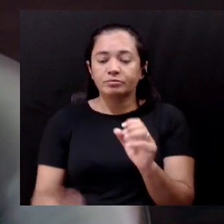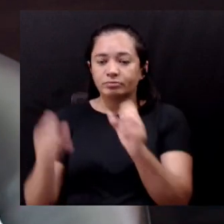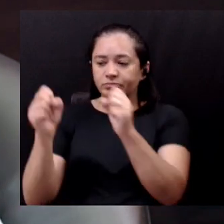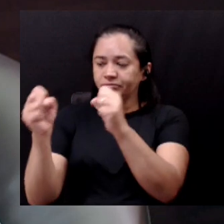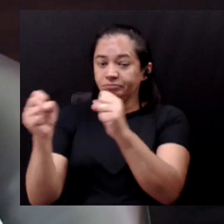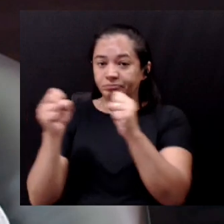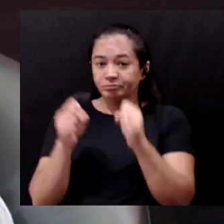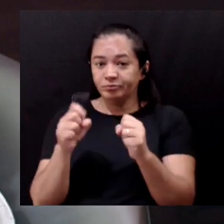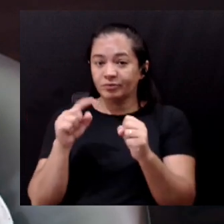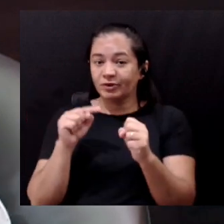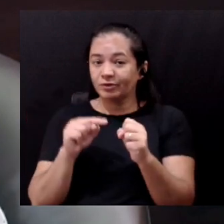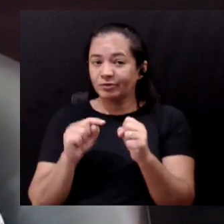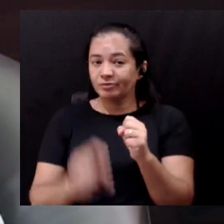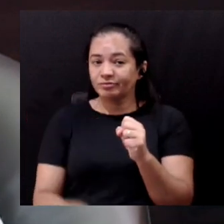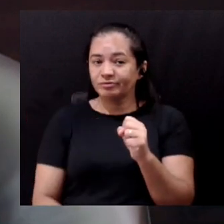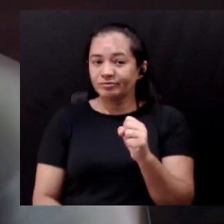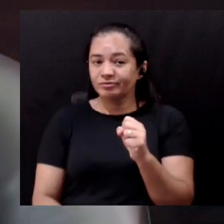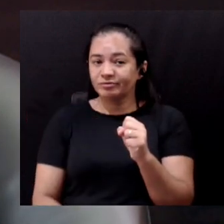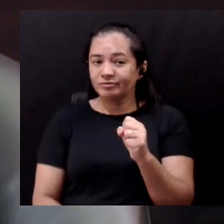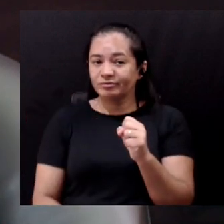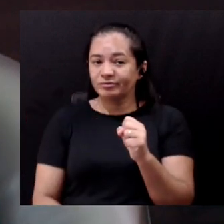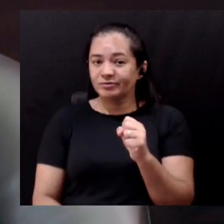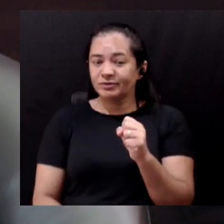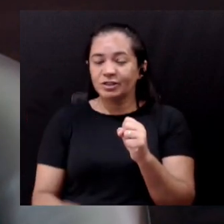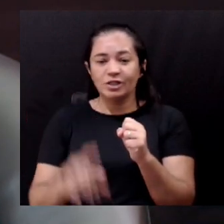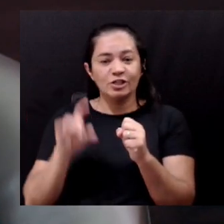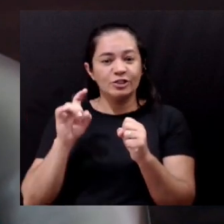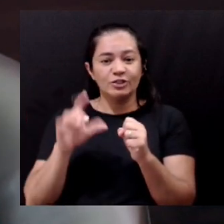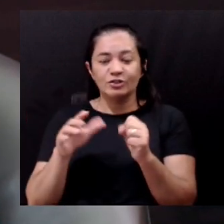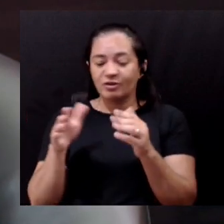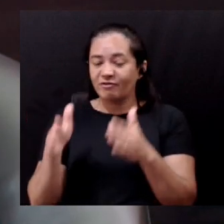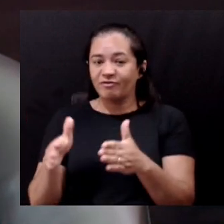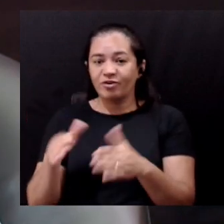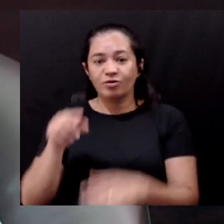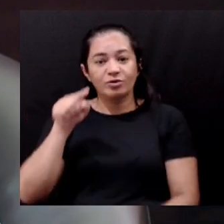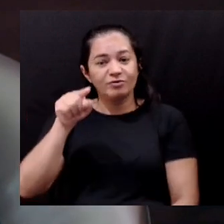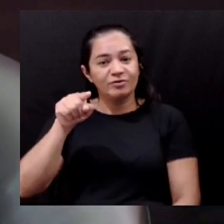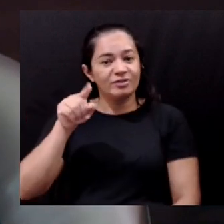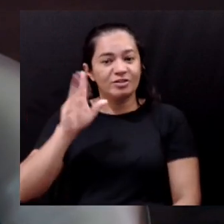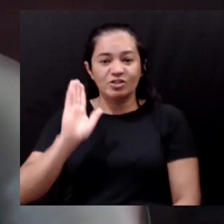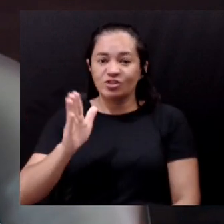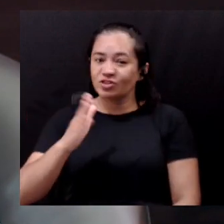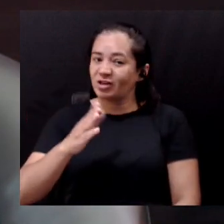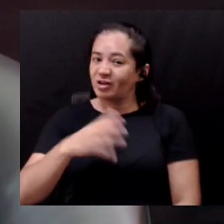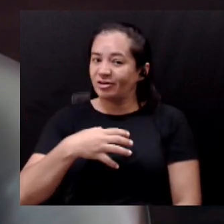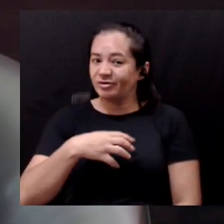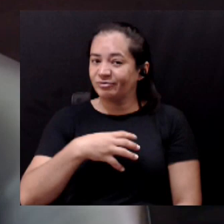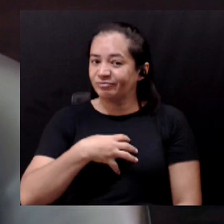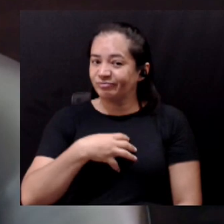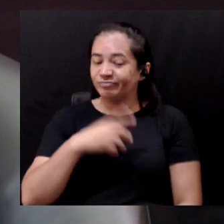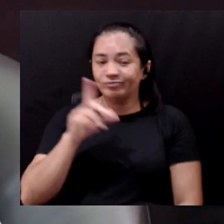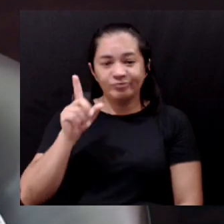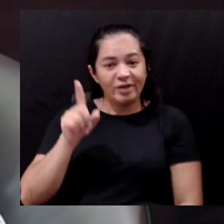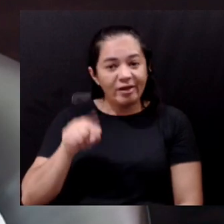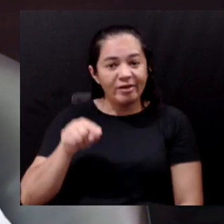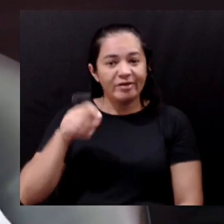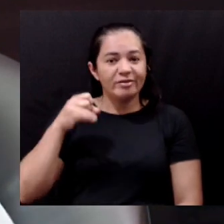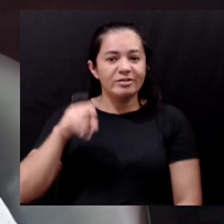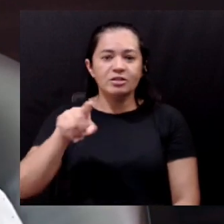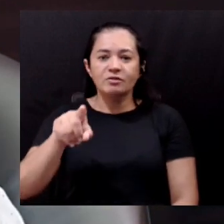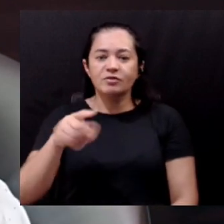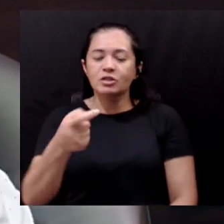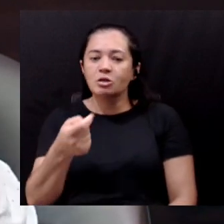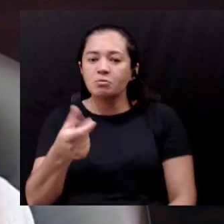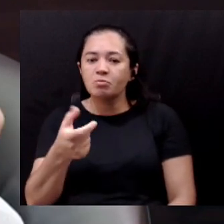ele acentua aquilo que você já tem, né. Então, se a pessoa tem pouca empatia, se ele